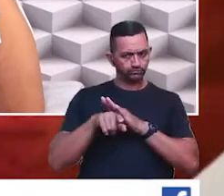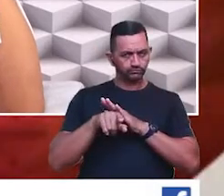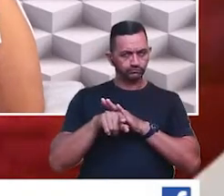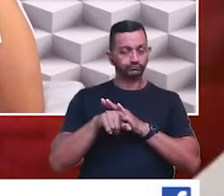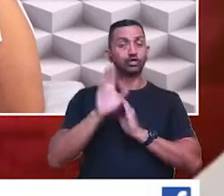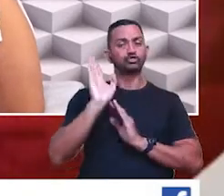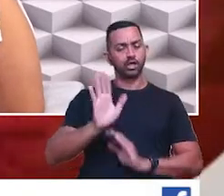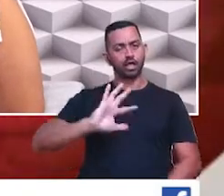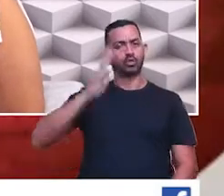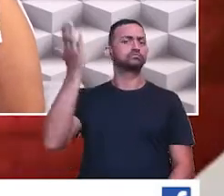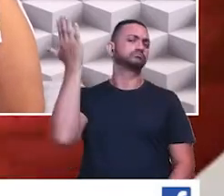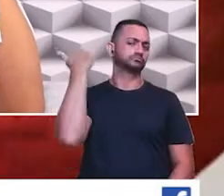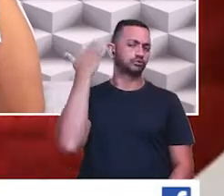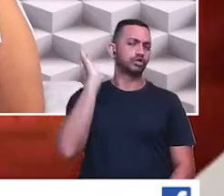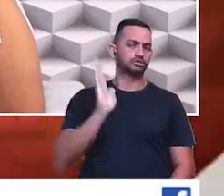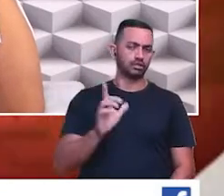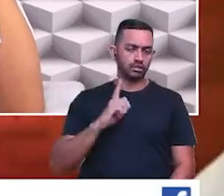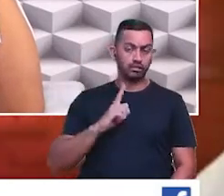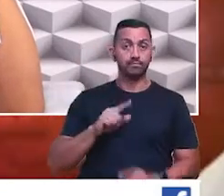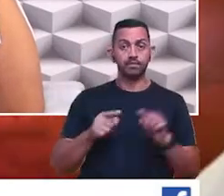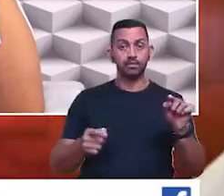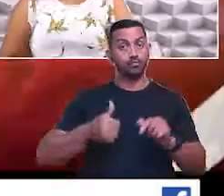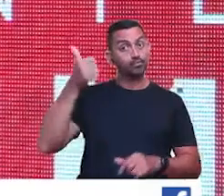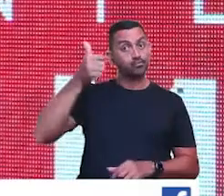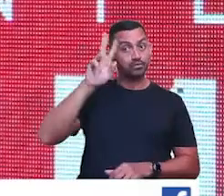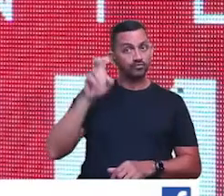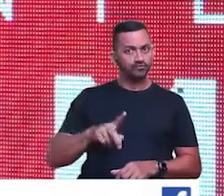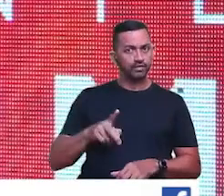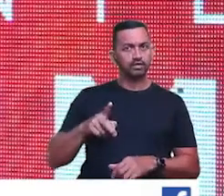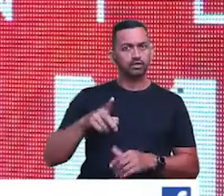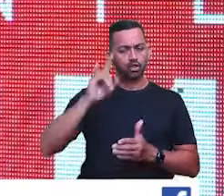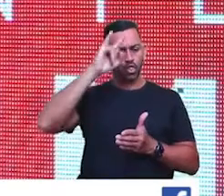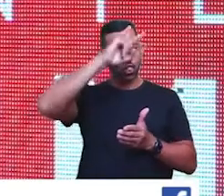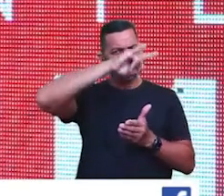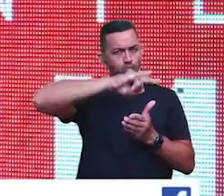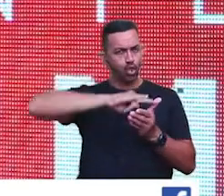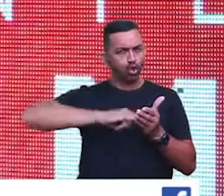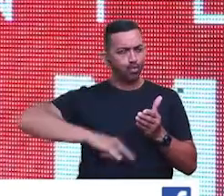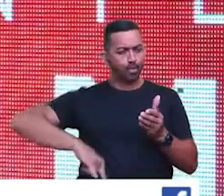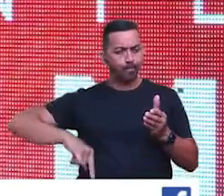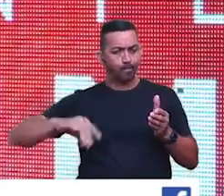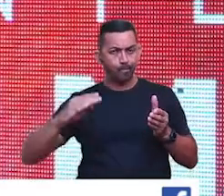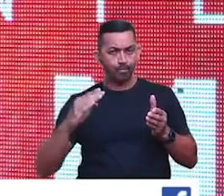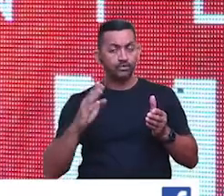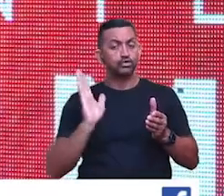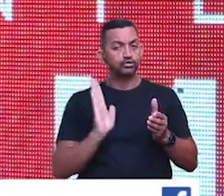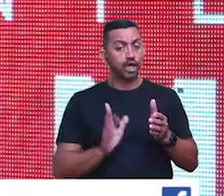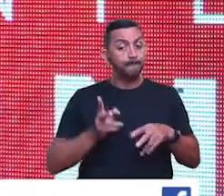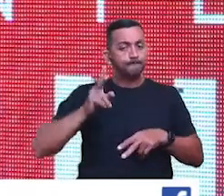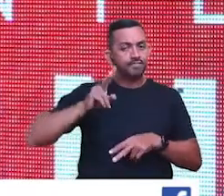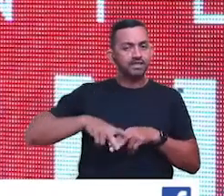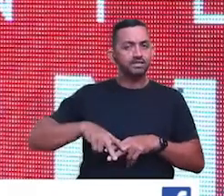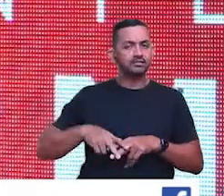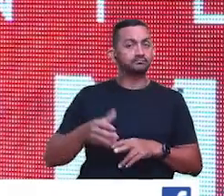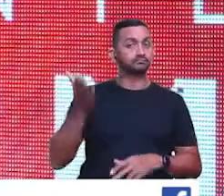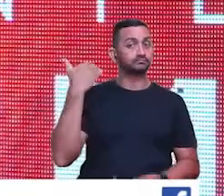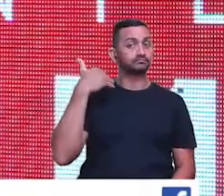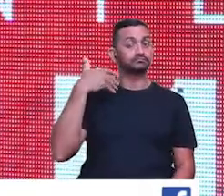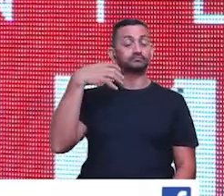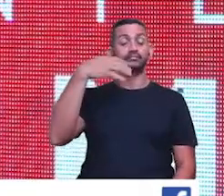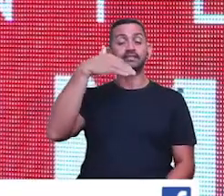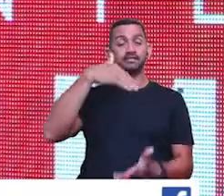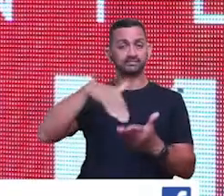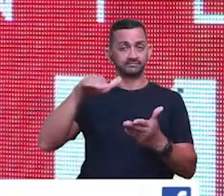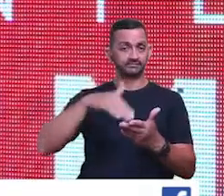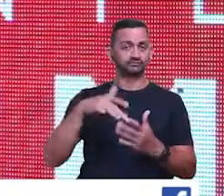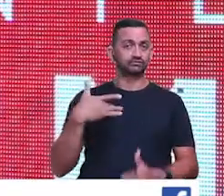dessas investigações. Isso já aconteceu anteriormente. Na primeira vez, documentos foram apreendidos na Secretaria de Saúde. A antiga secretária